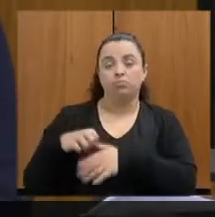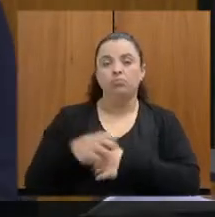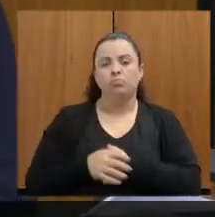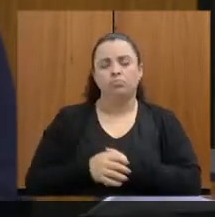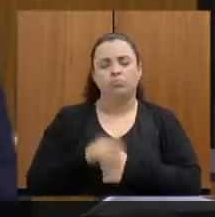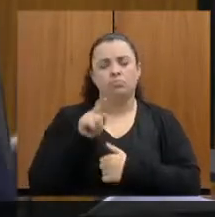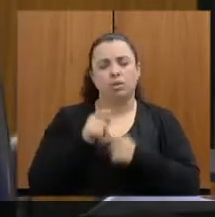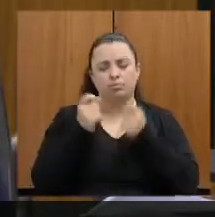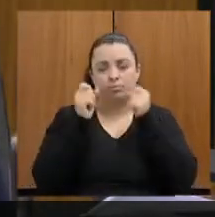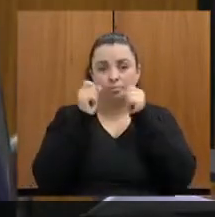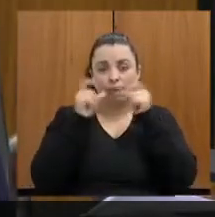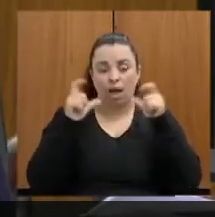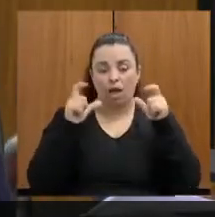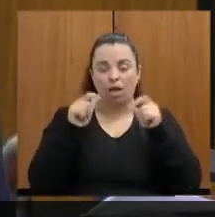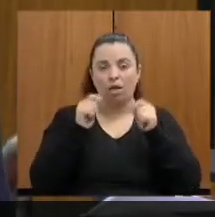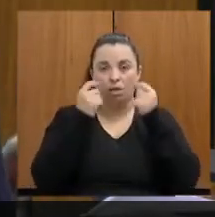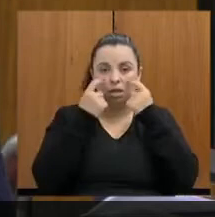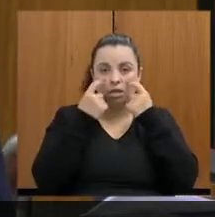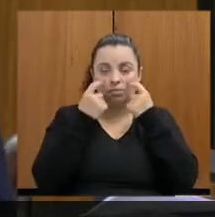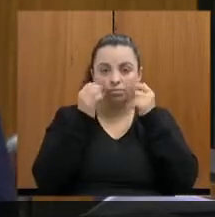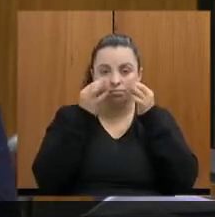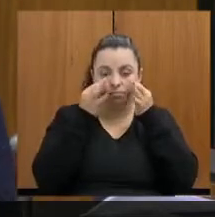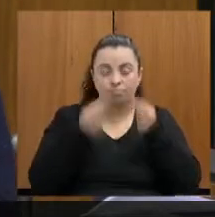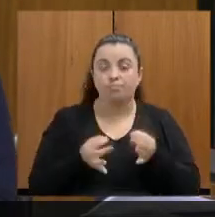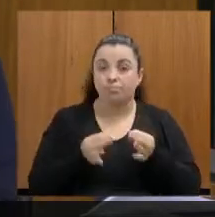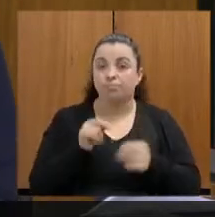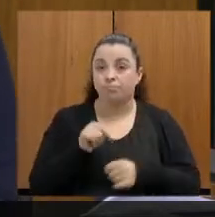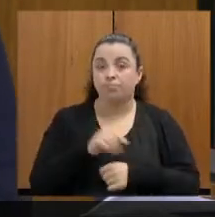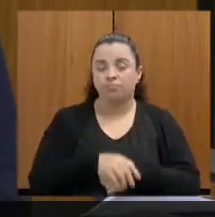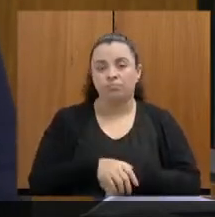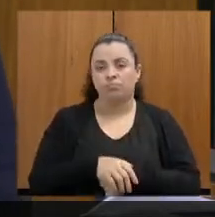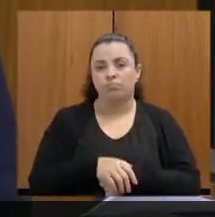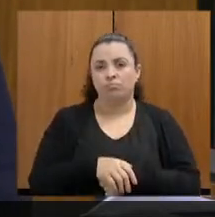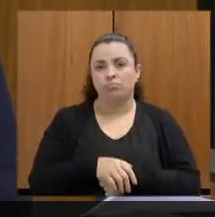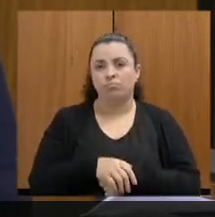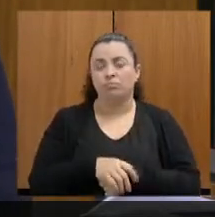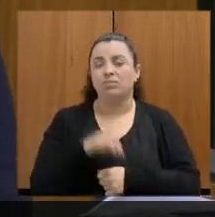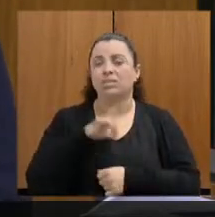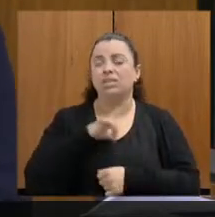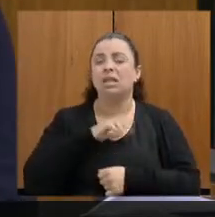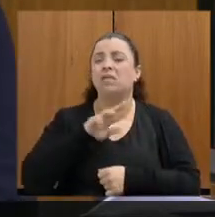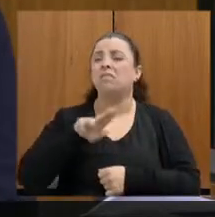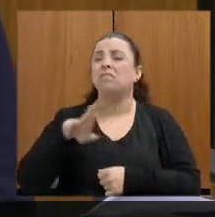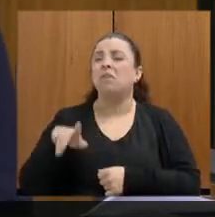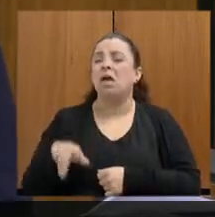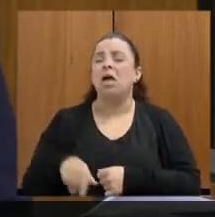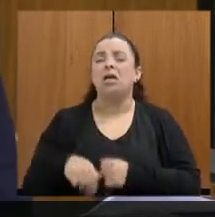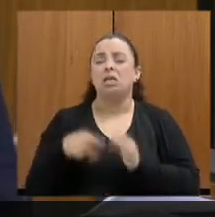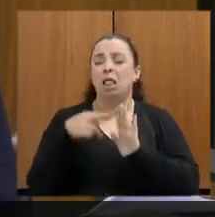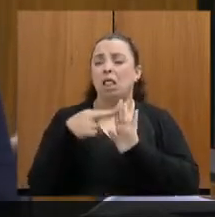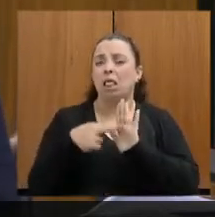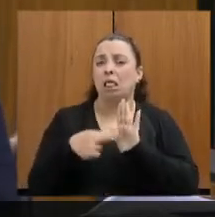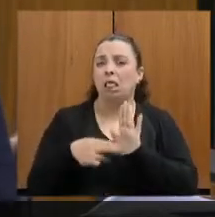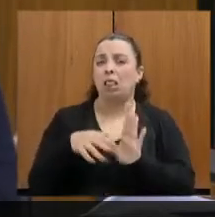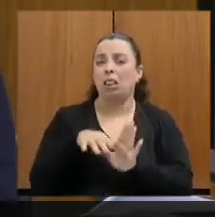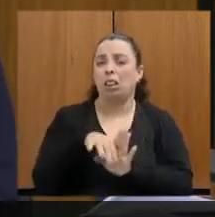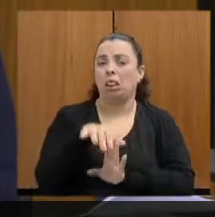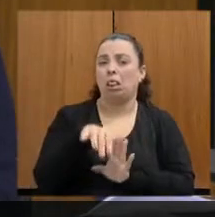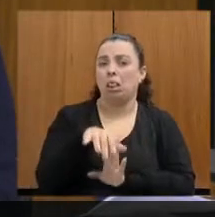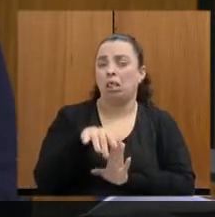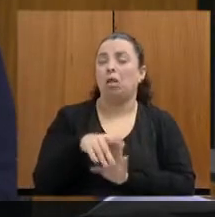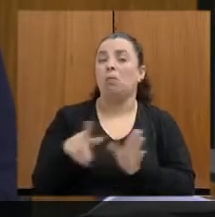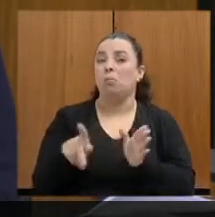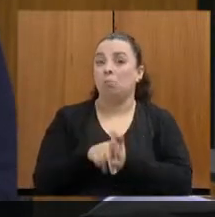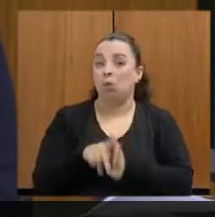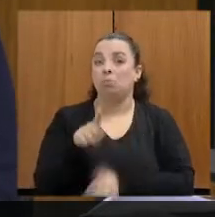secretário E aí é o meu primeiro. A uma série de determinações do Ministério Público